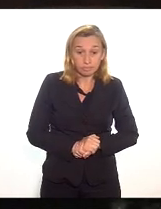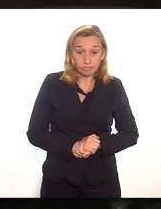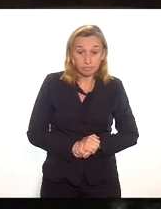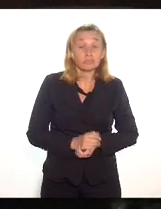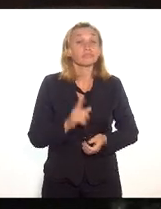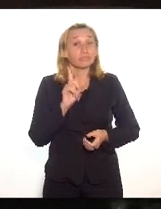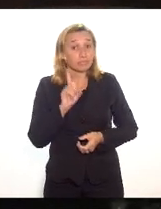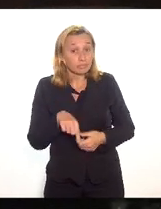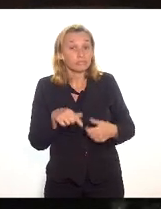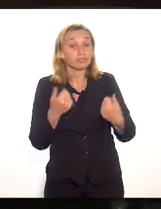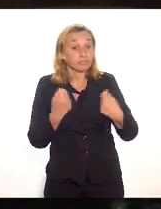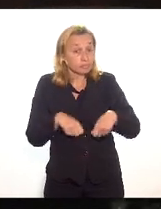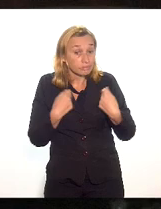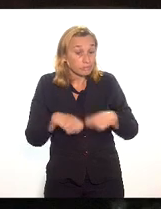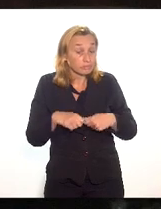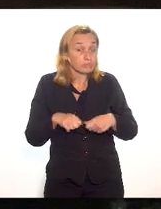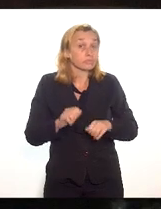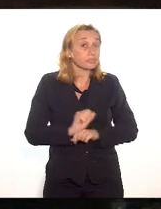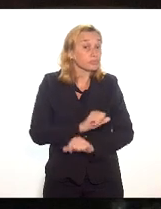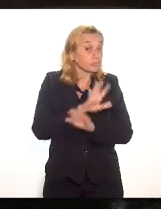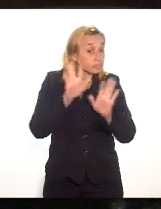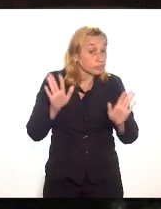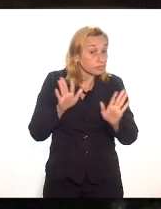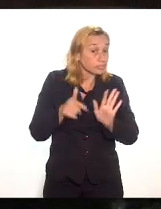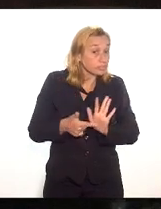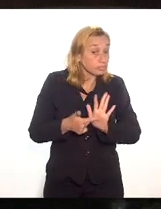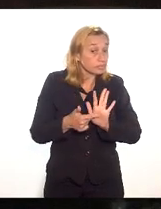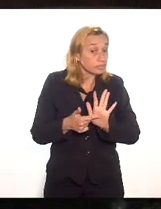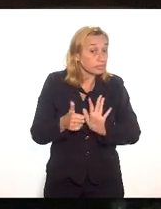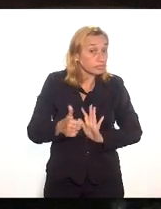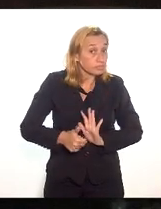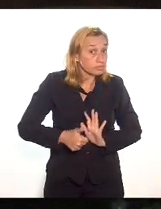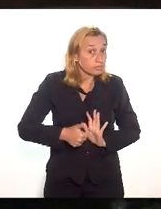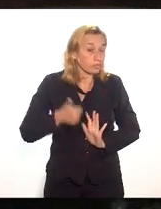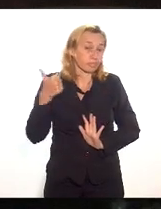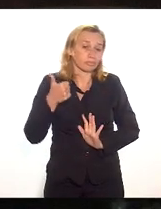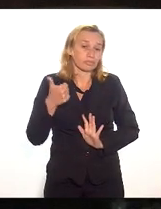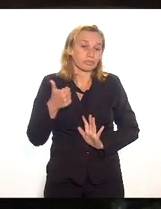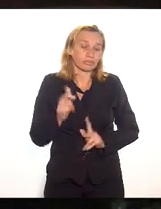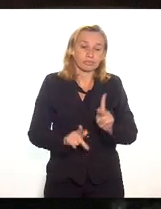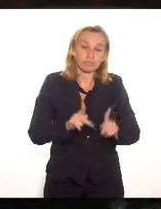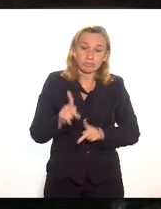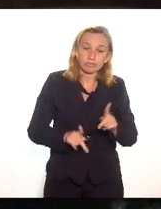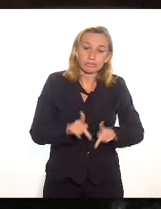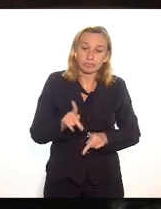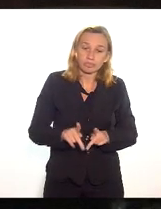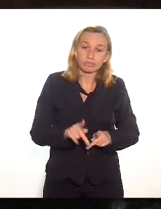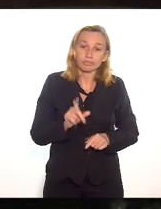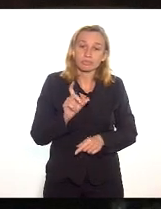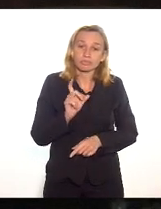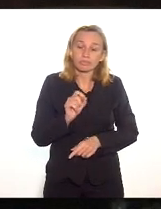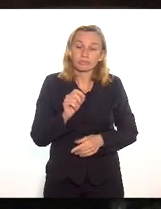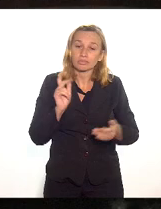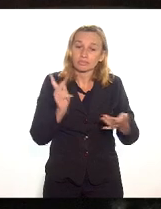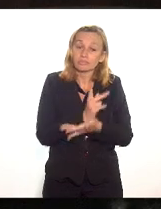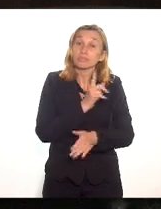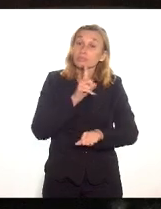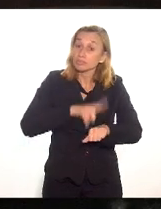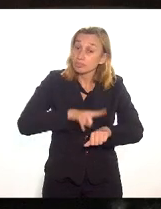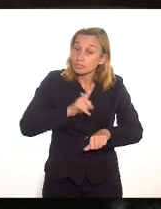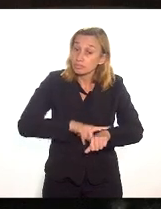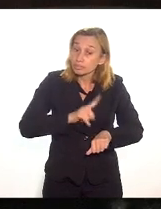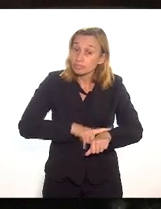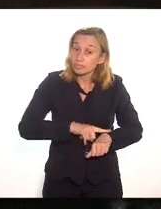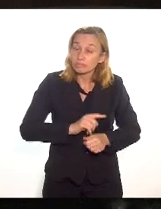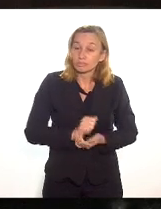É preciso que a gente esclareça para a população que o que está sendo a favor nesse momento é